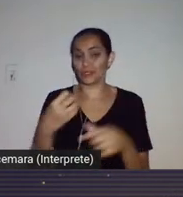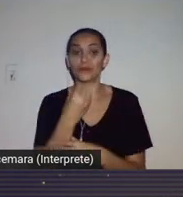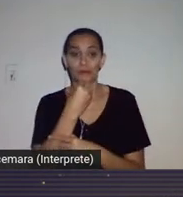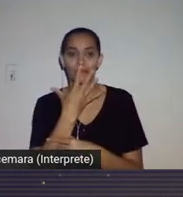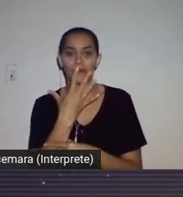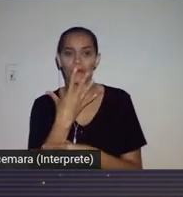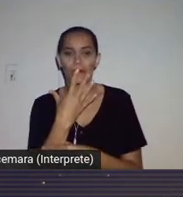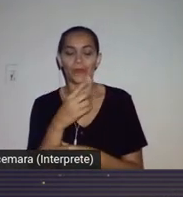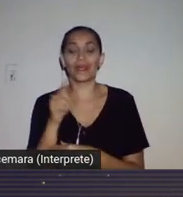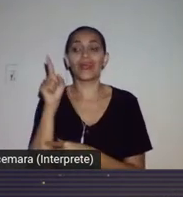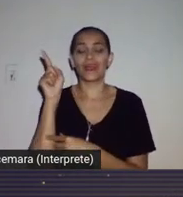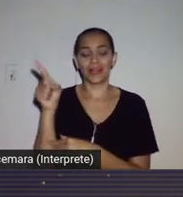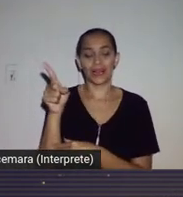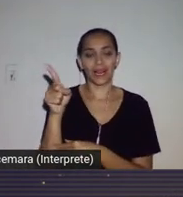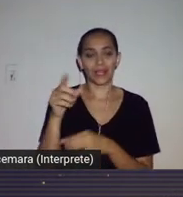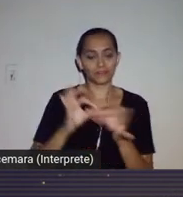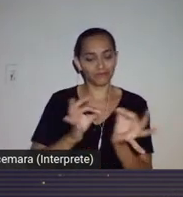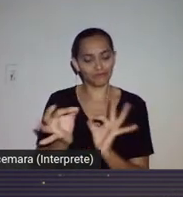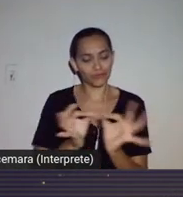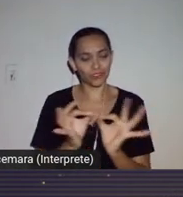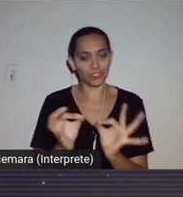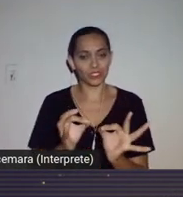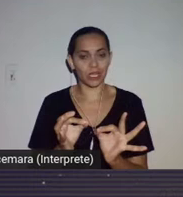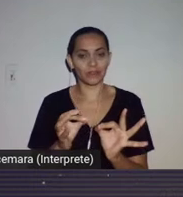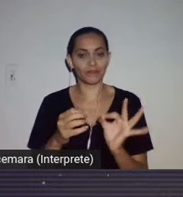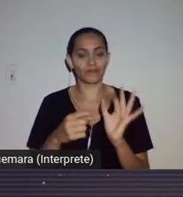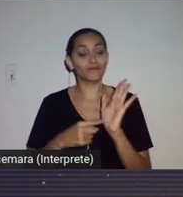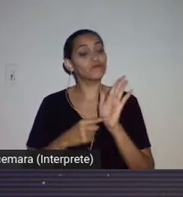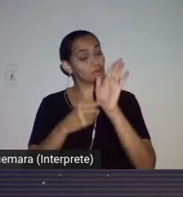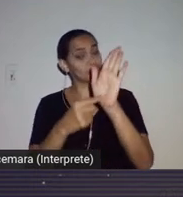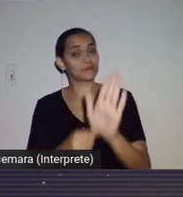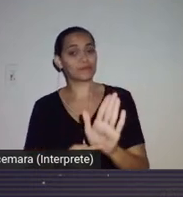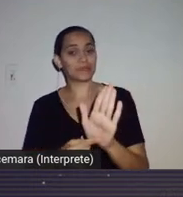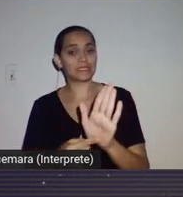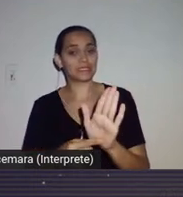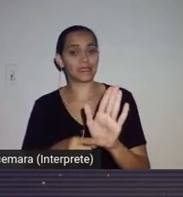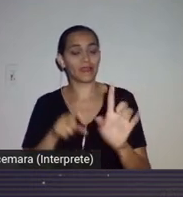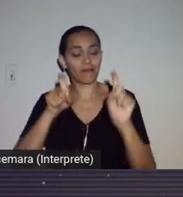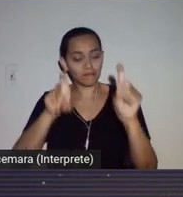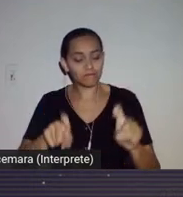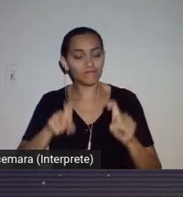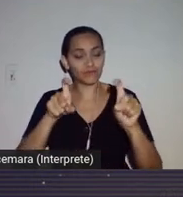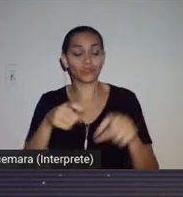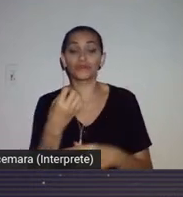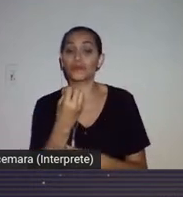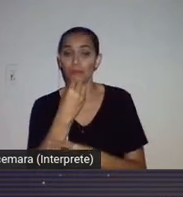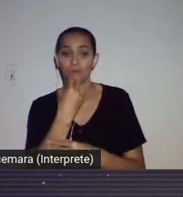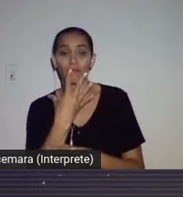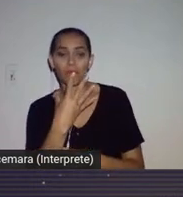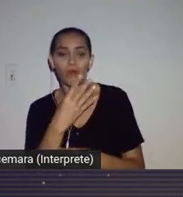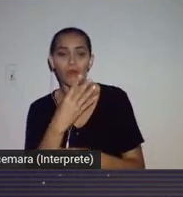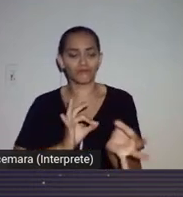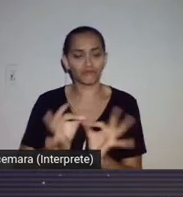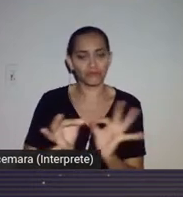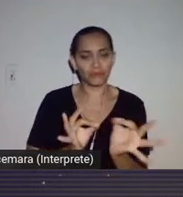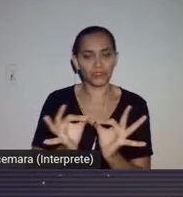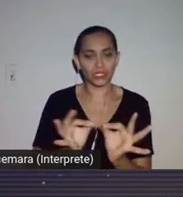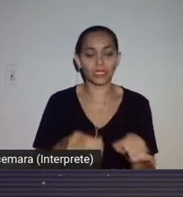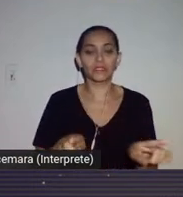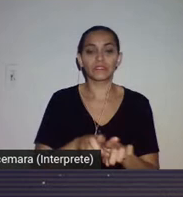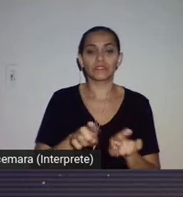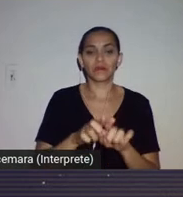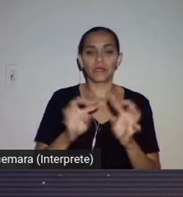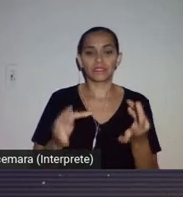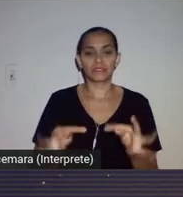nesse projeto eu tive bastante exposição a novos sistemas operacionais que me ajudaram mais para frente também, além de tecnologias